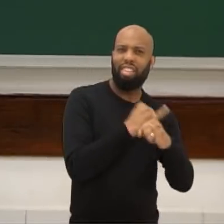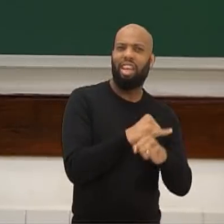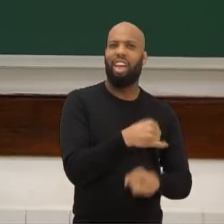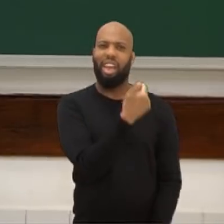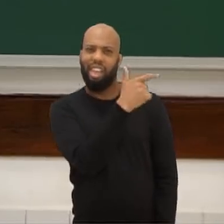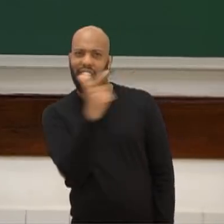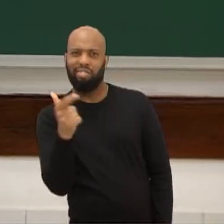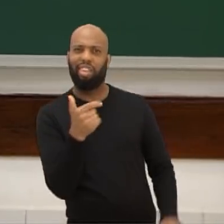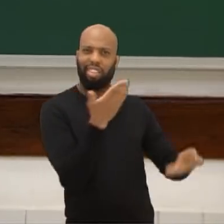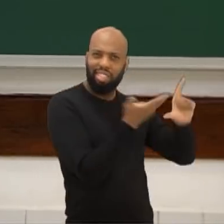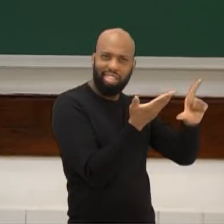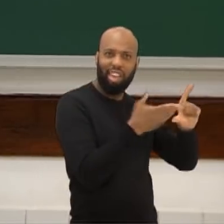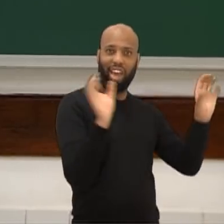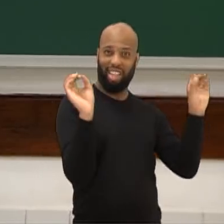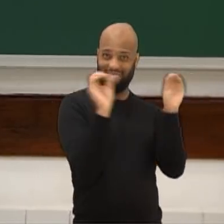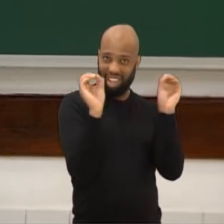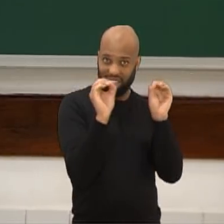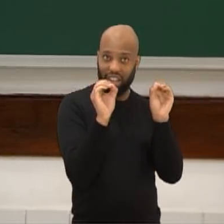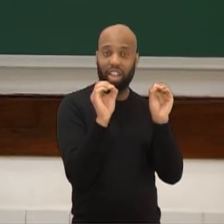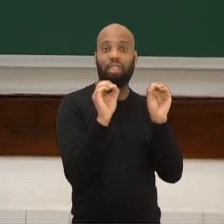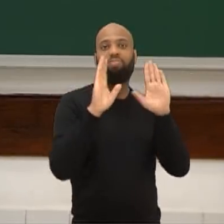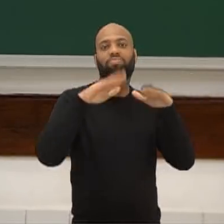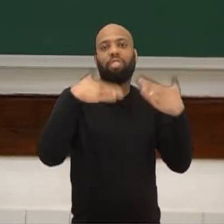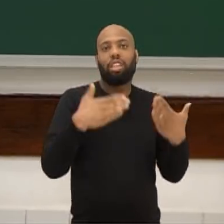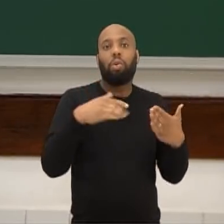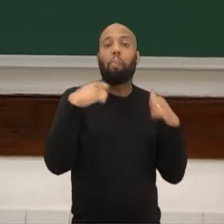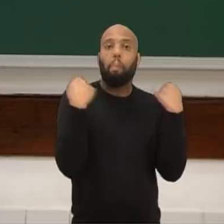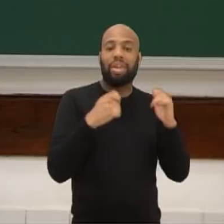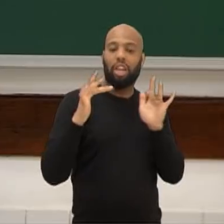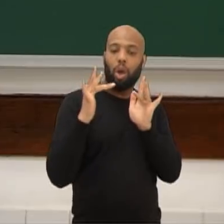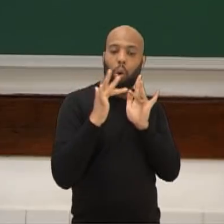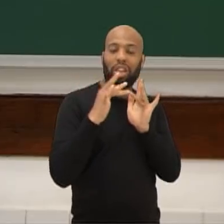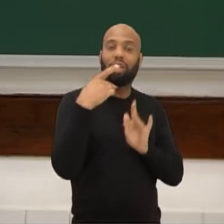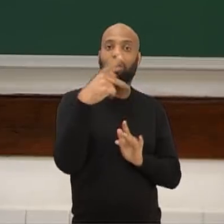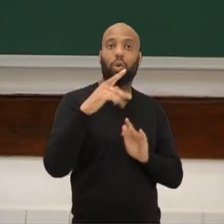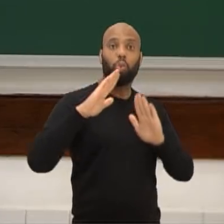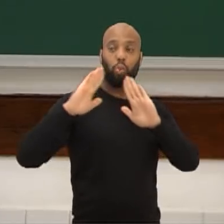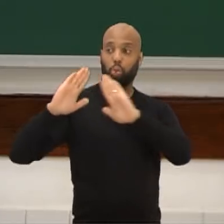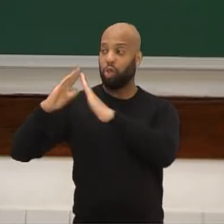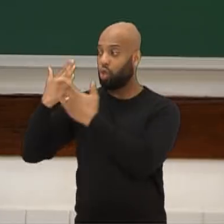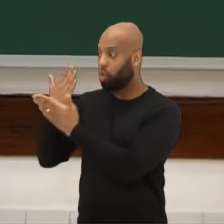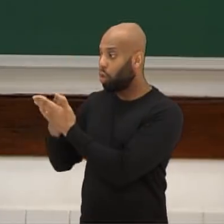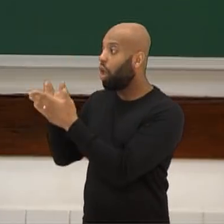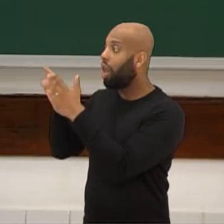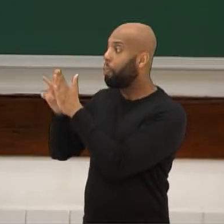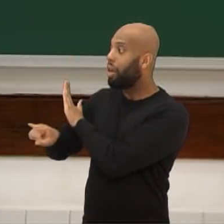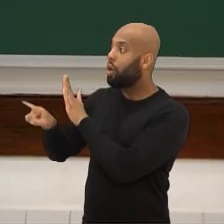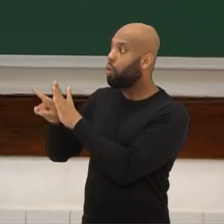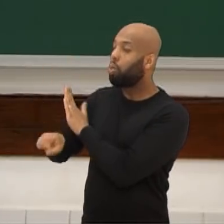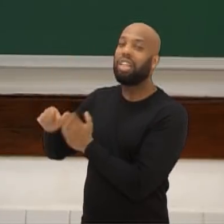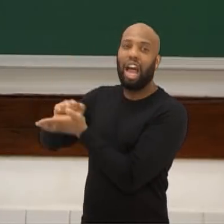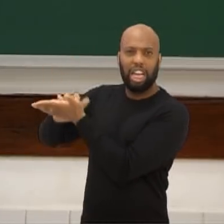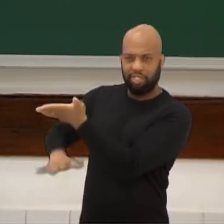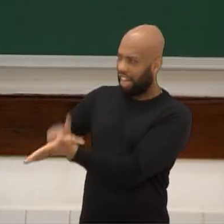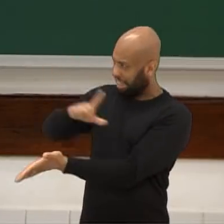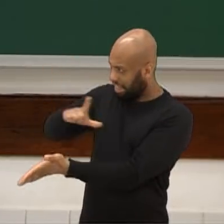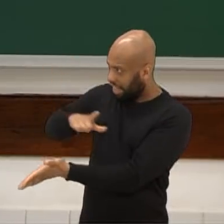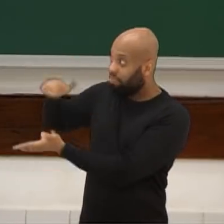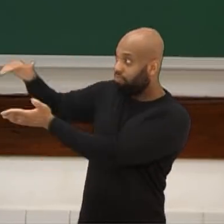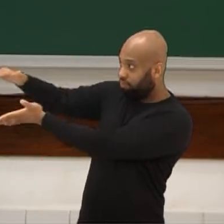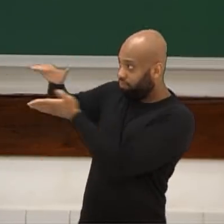consegue acessar as atividades, entre em contato com a escola para pegar o seu material impresso